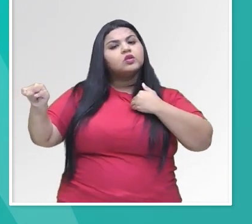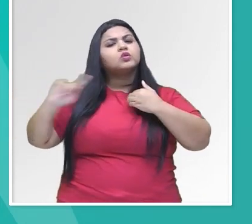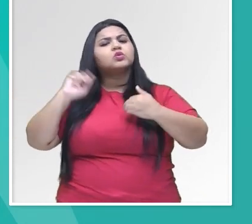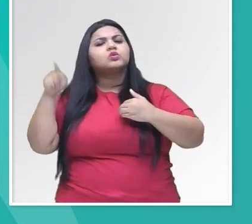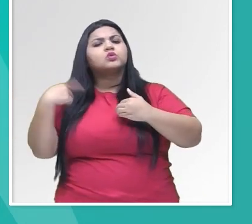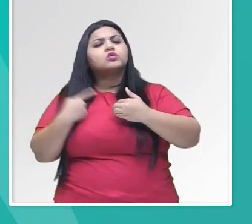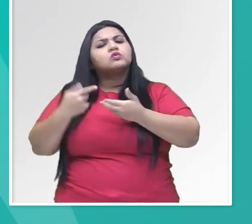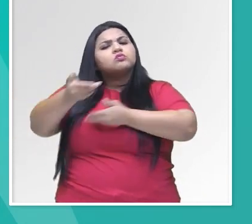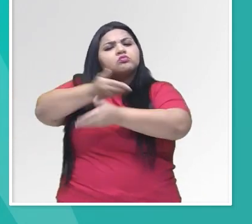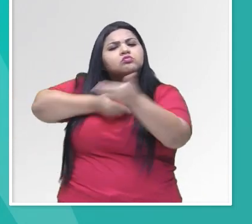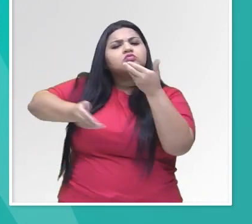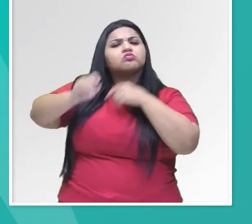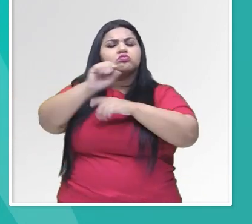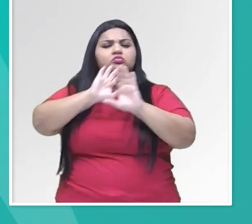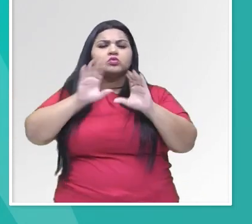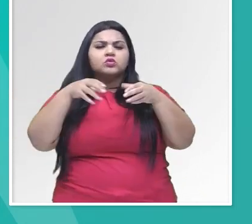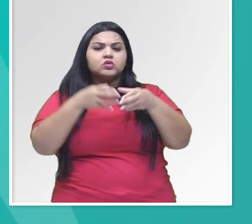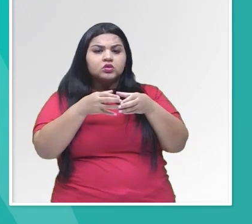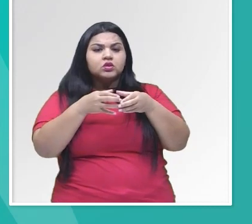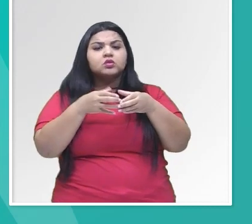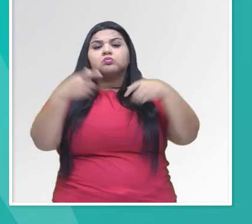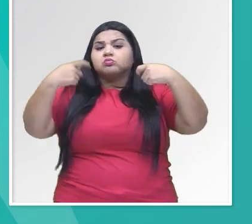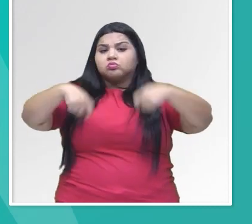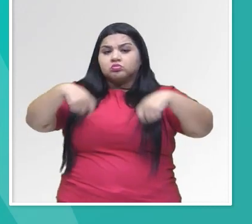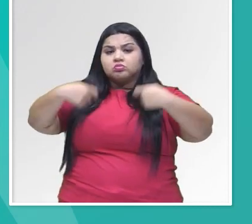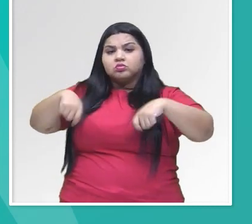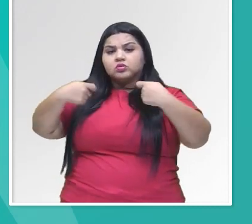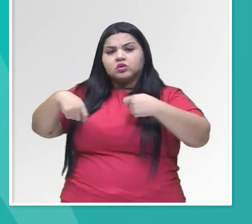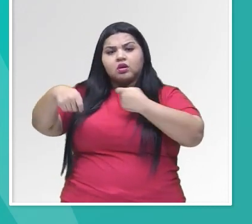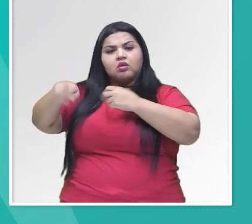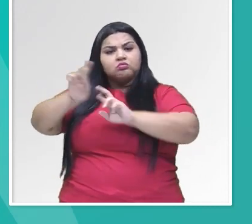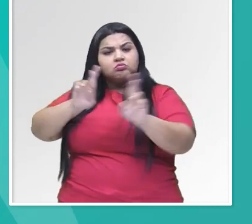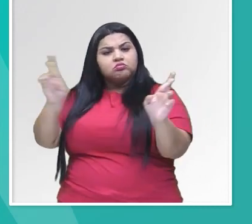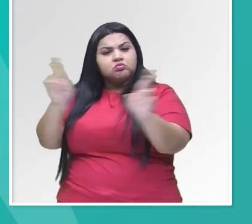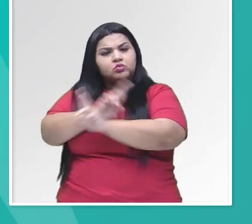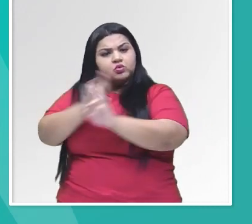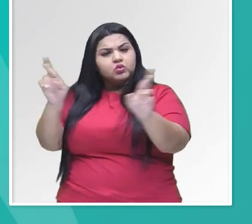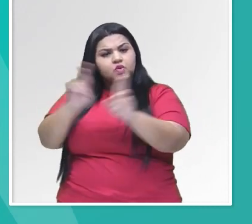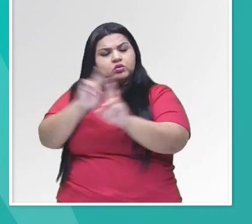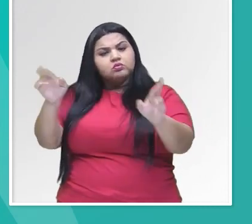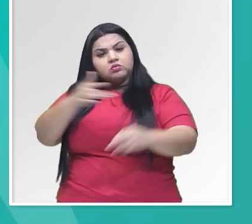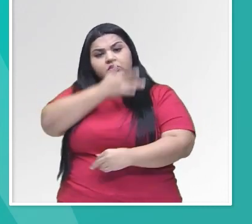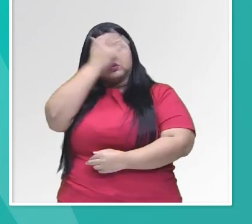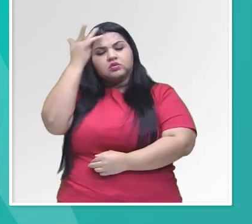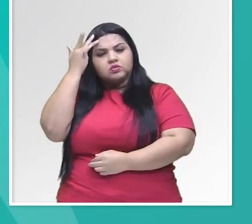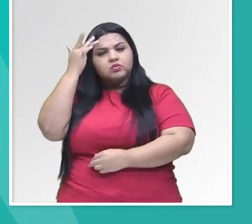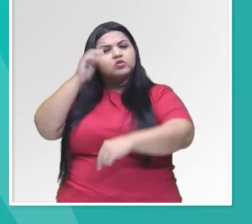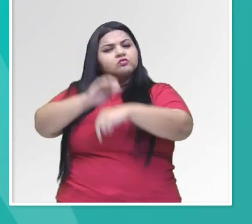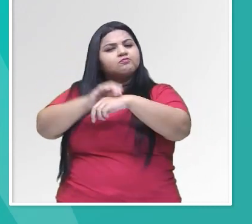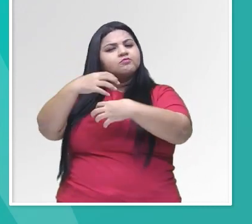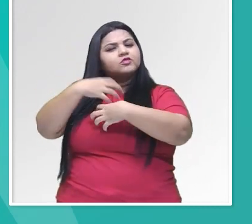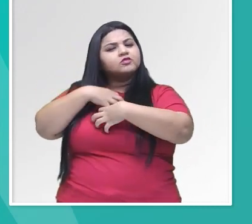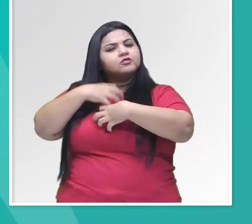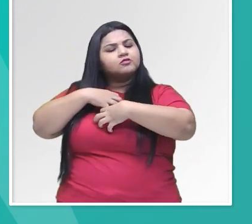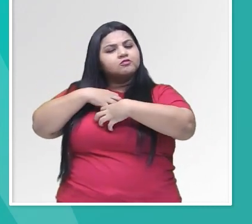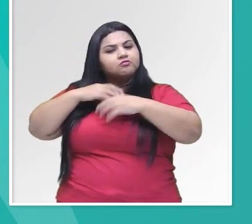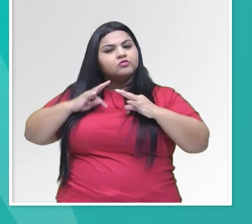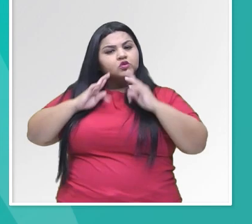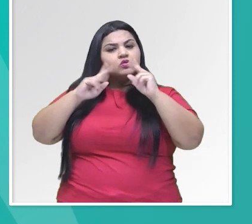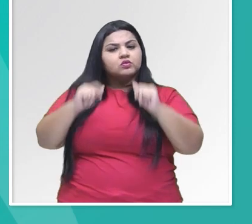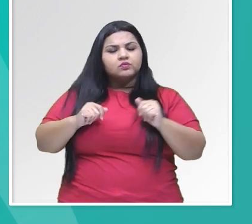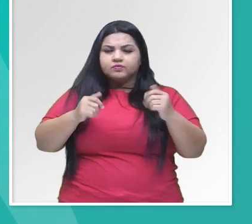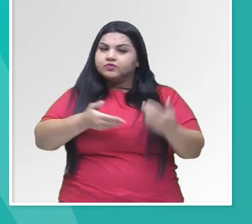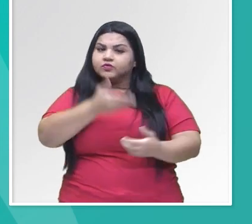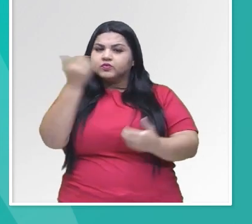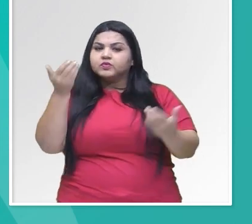em comunidade e necessitamos nos relacionar com o outro para nos sentirmos completos. Vamos